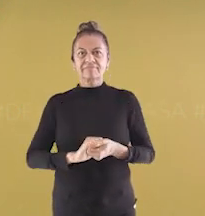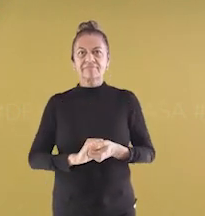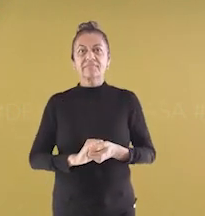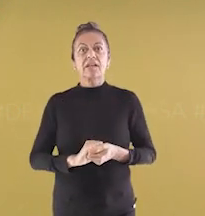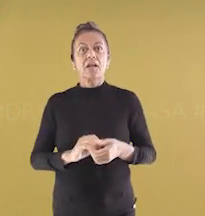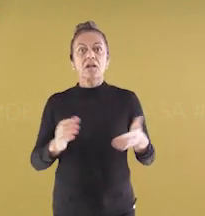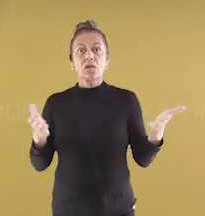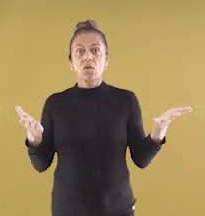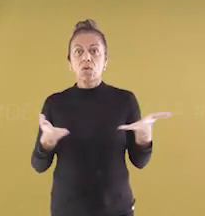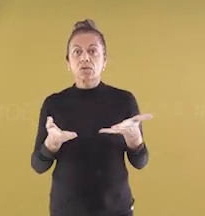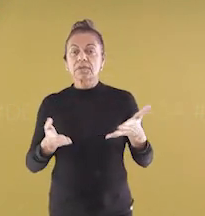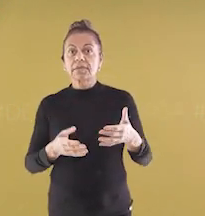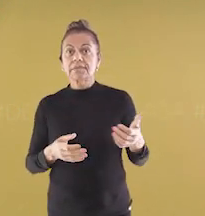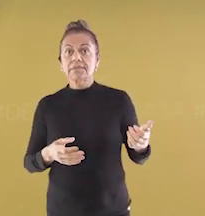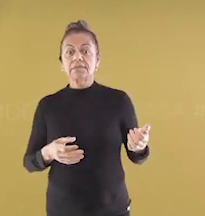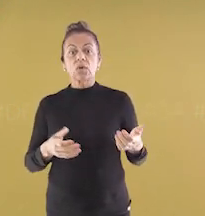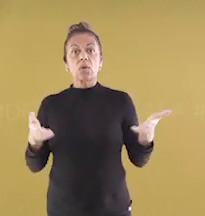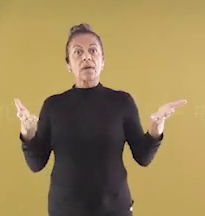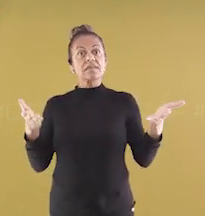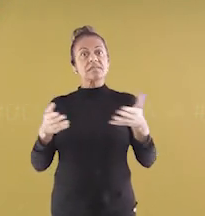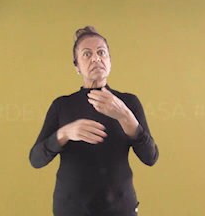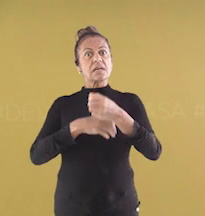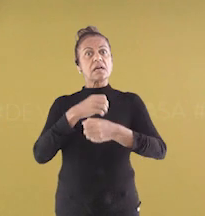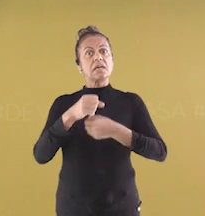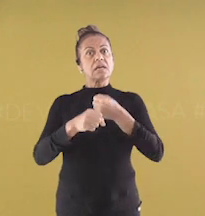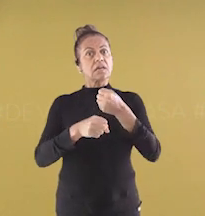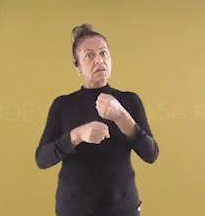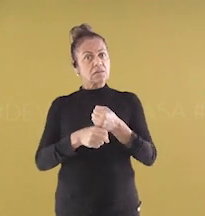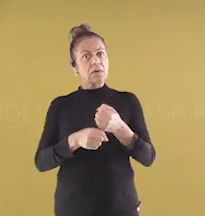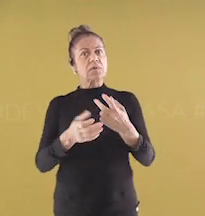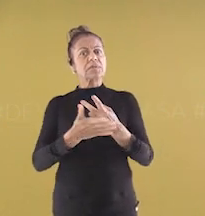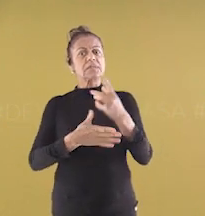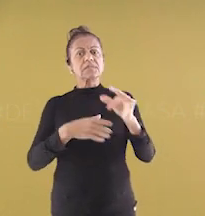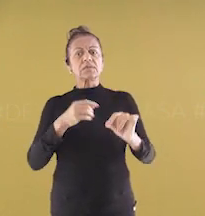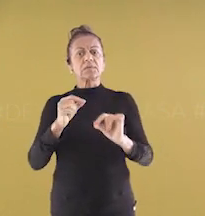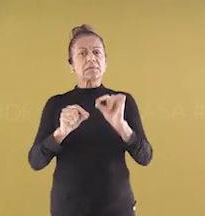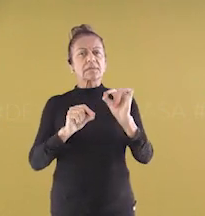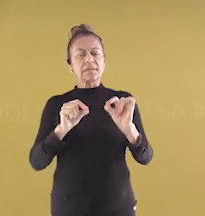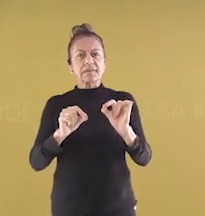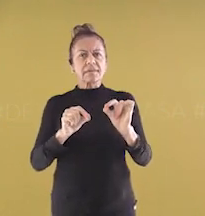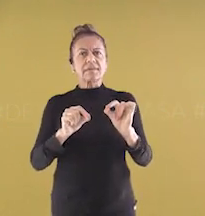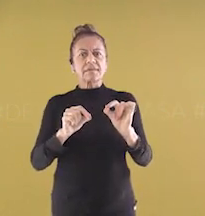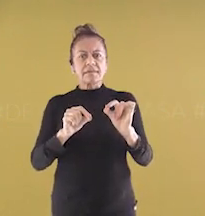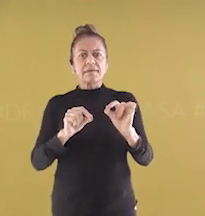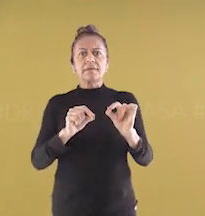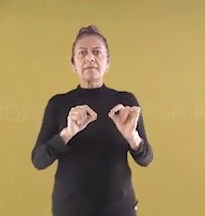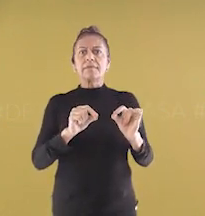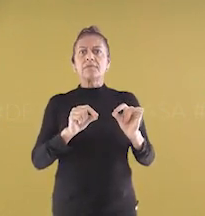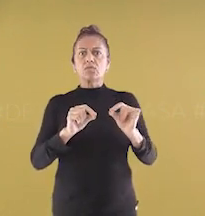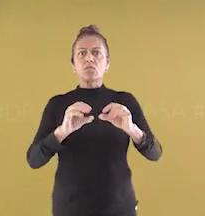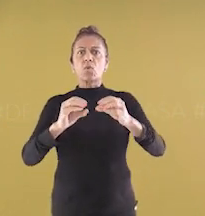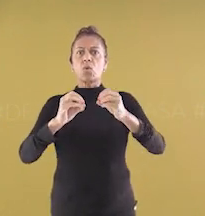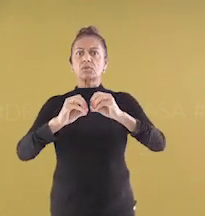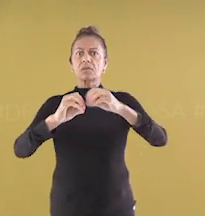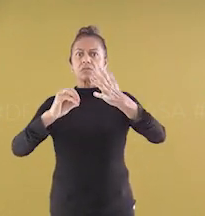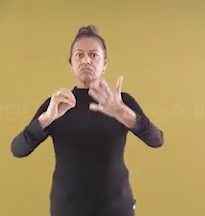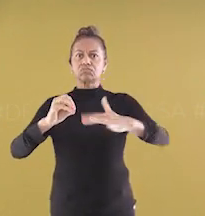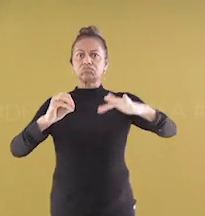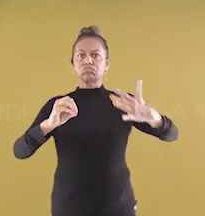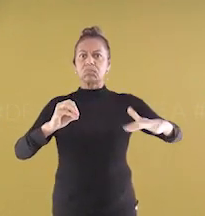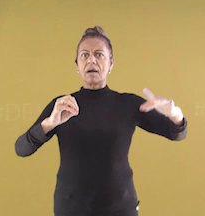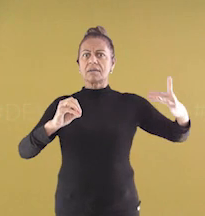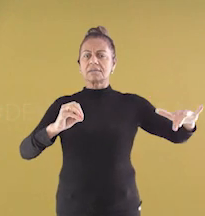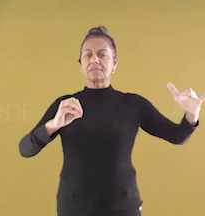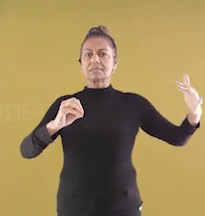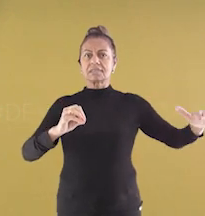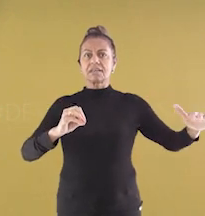de Tonga, no Pacífico? Mas como será que nascem os vulcões? A proposta da nossa aula de